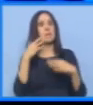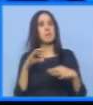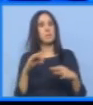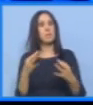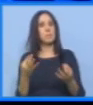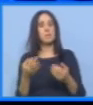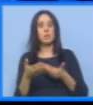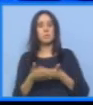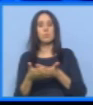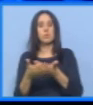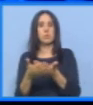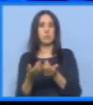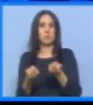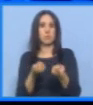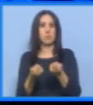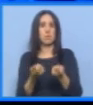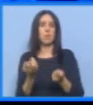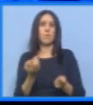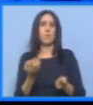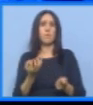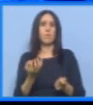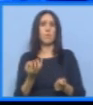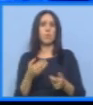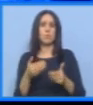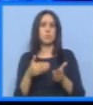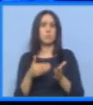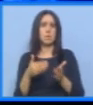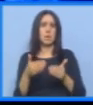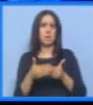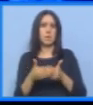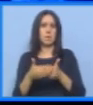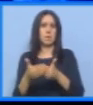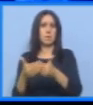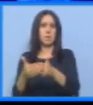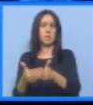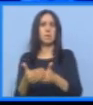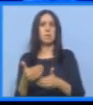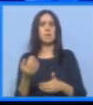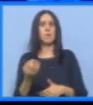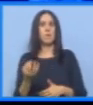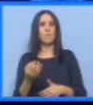organização do processo teve as suas etapas,